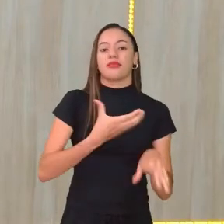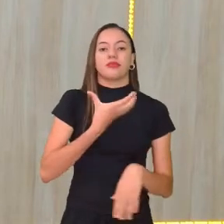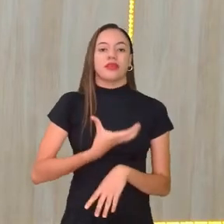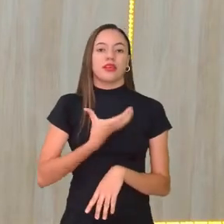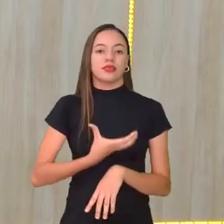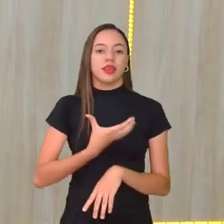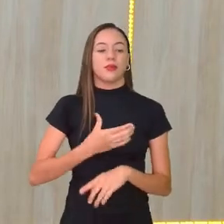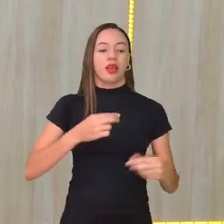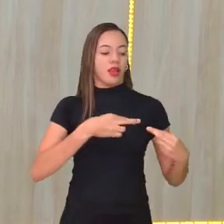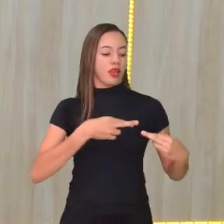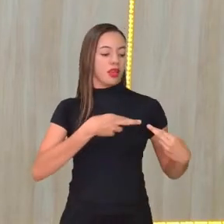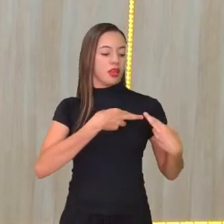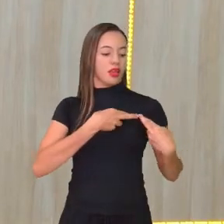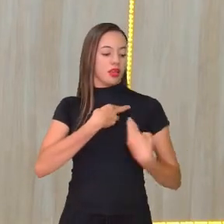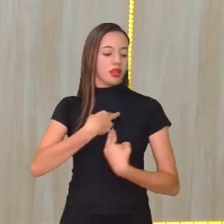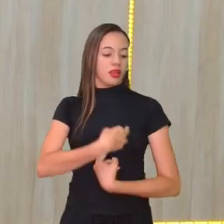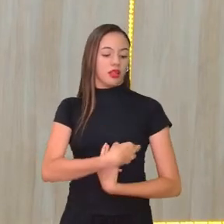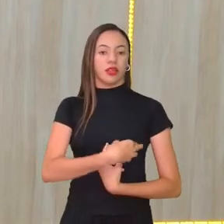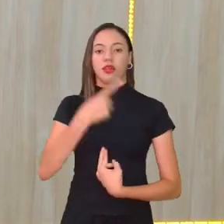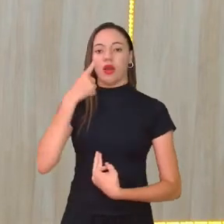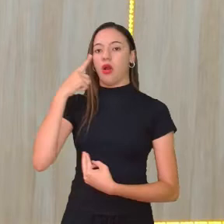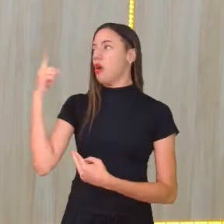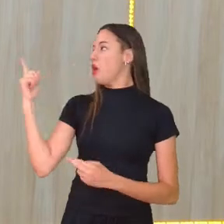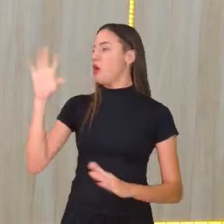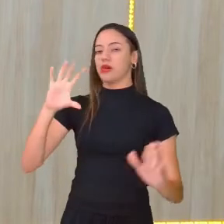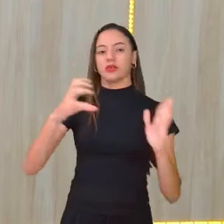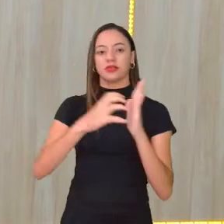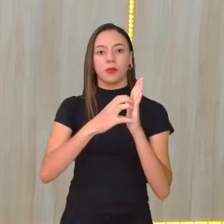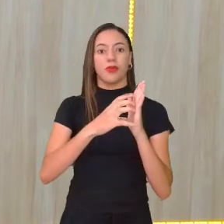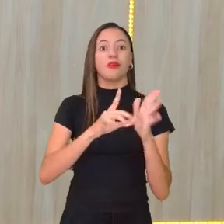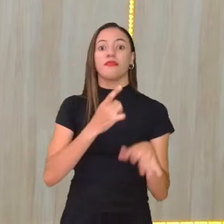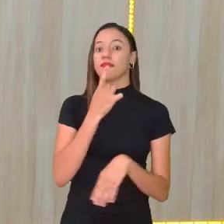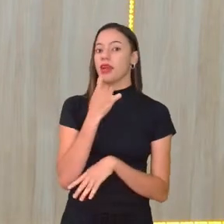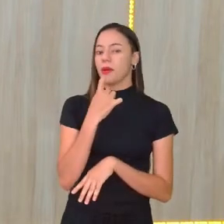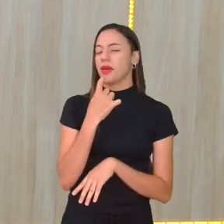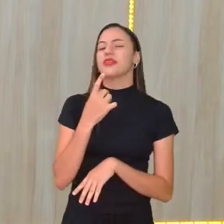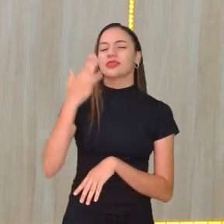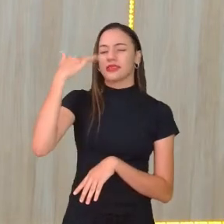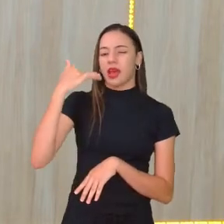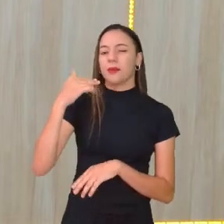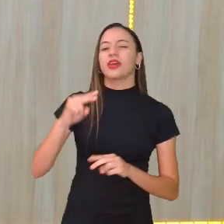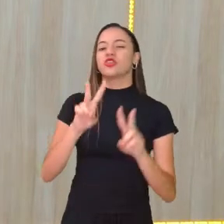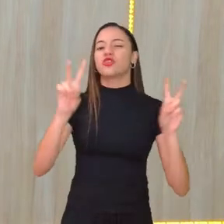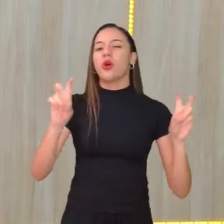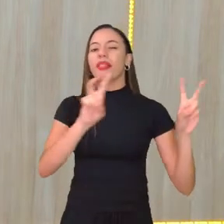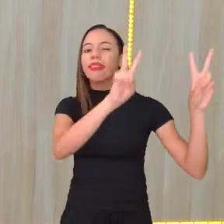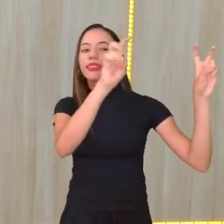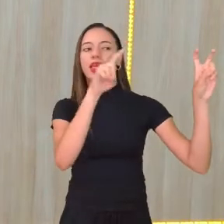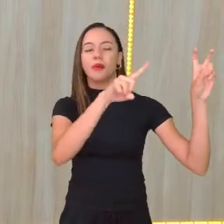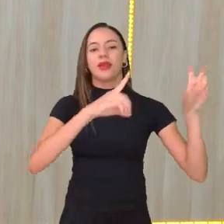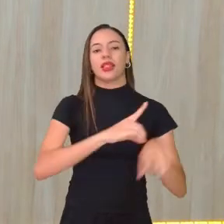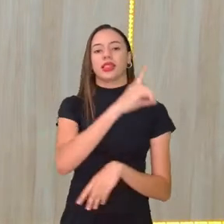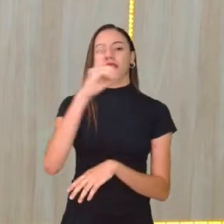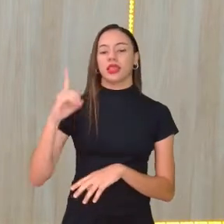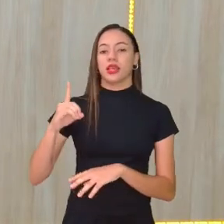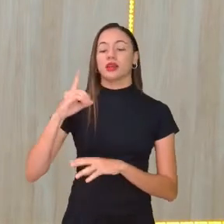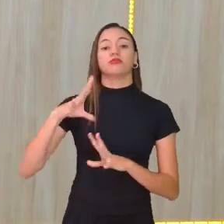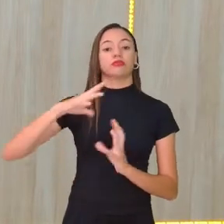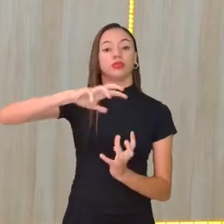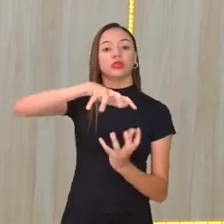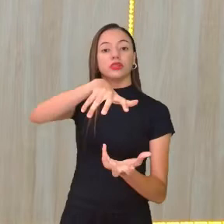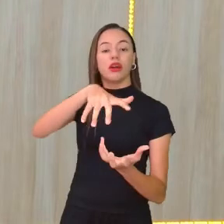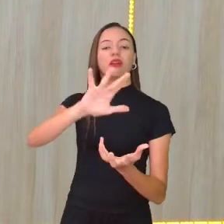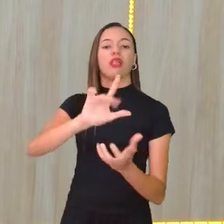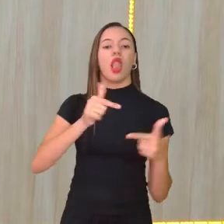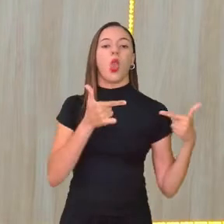vermelho. Quando vocês verem esse símbolo do laço vermelho, já sabem que é a respeito desse tema, do Dia Mundial da Luta contra a AIDS. Então,